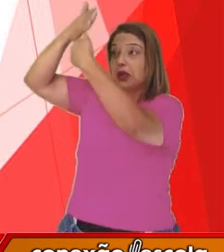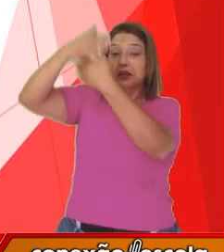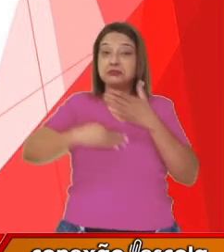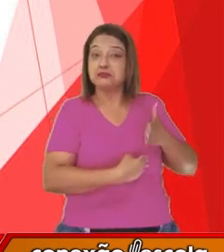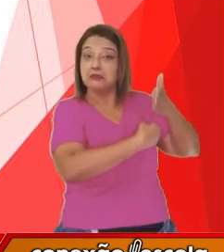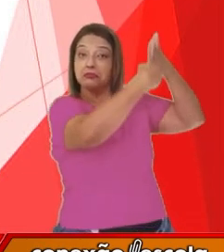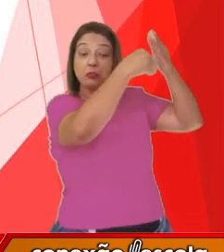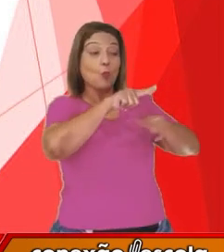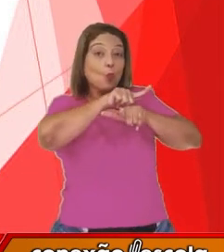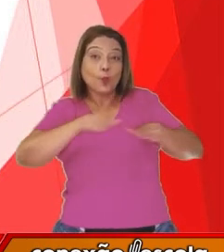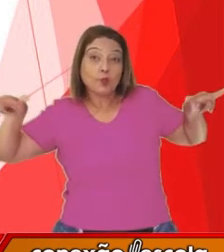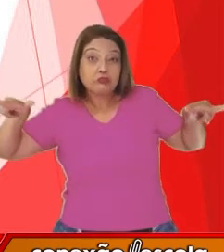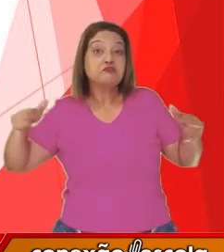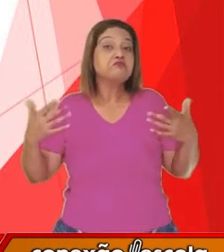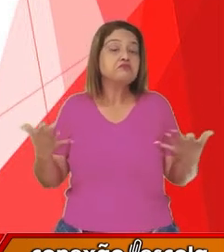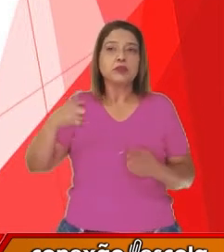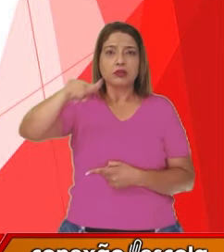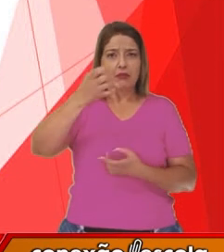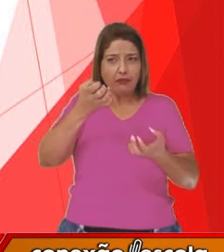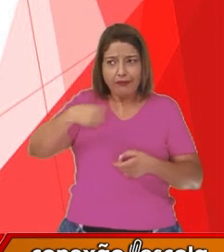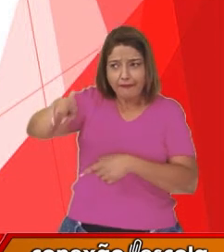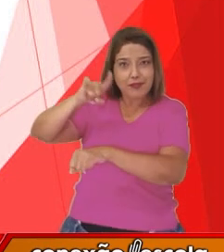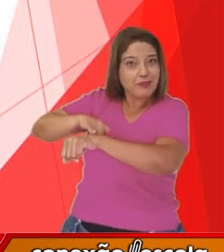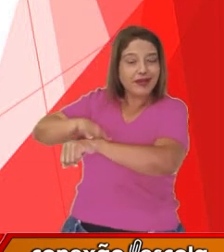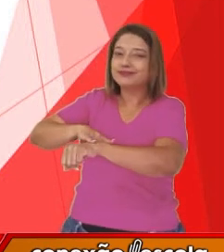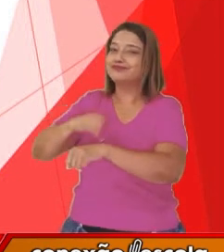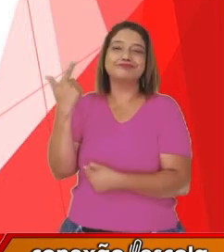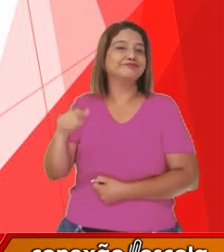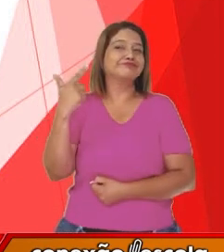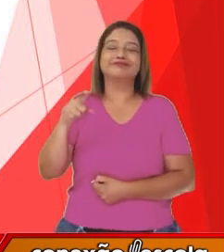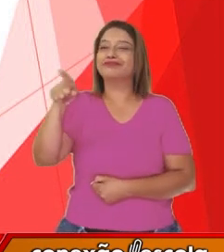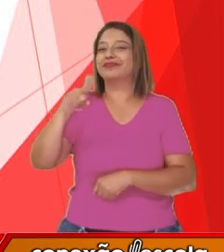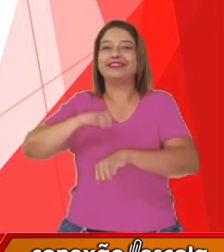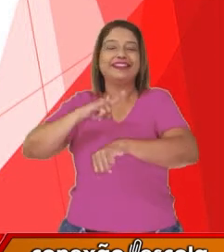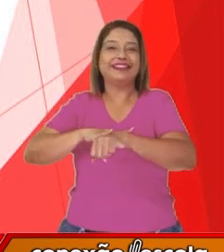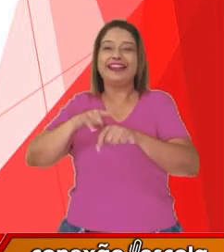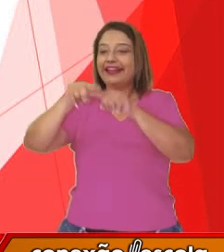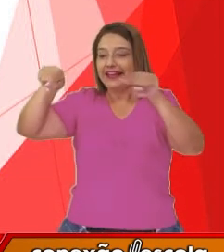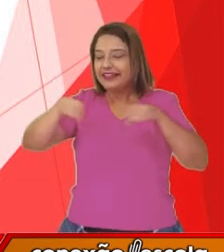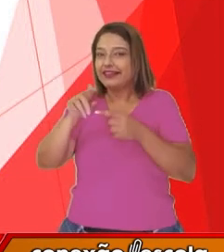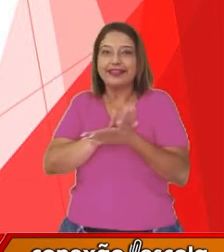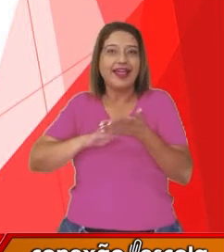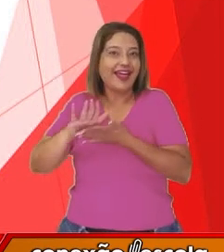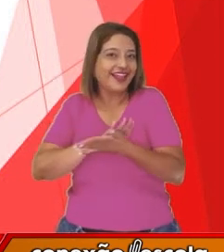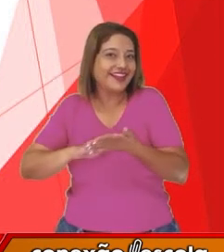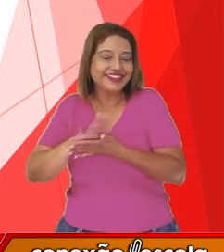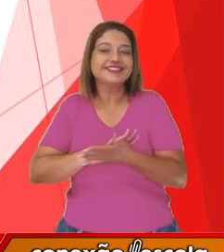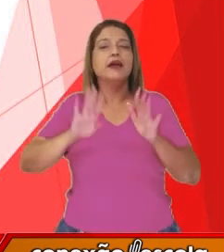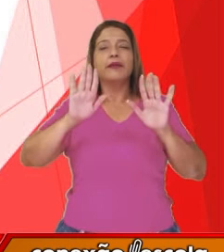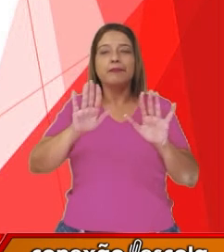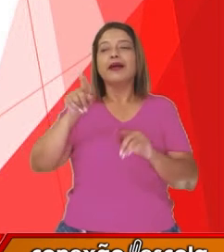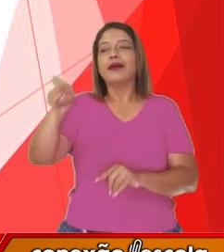parede. Ninguém podia fazer pipi, porque penico não tinha ali, mas era feita com